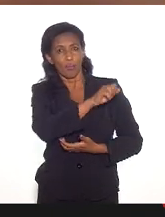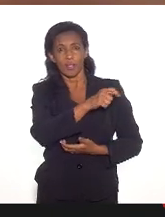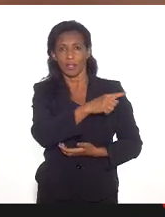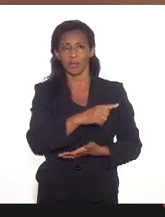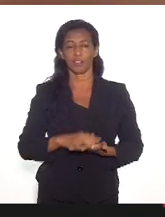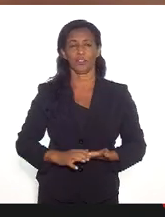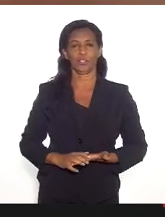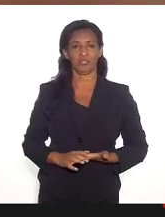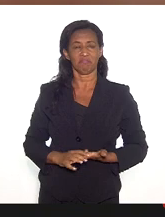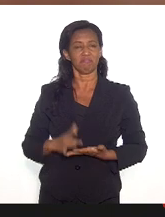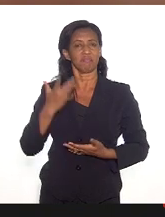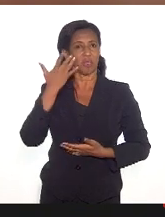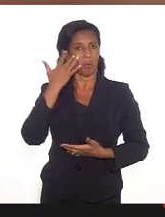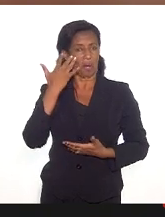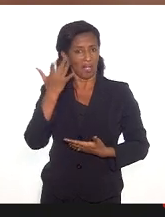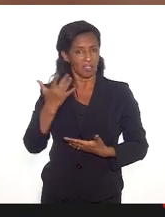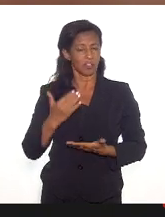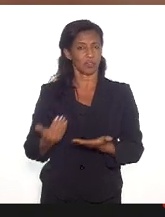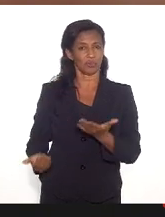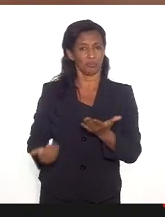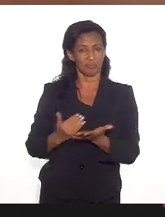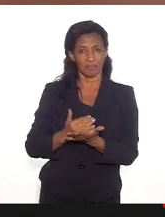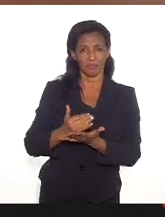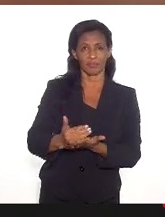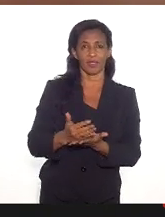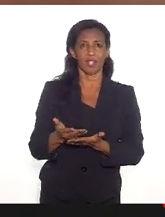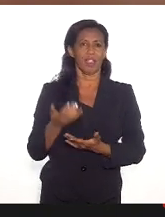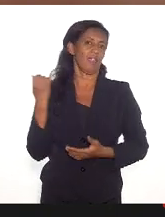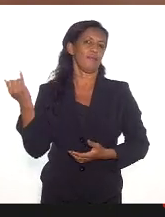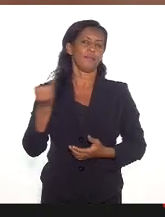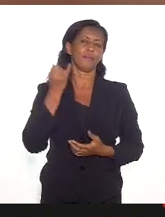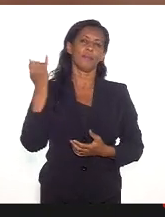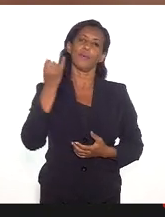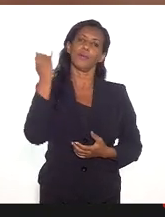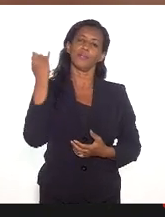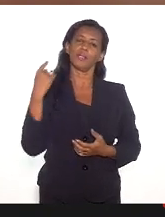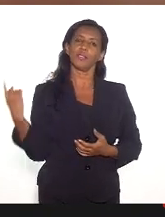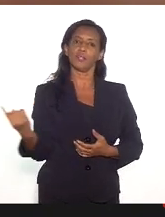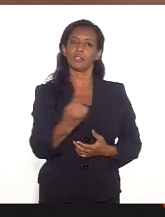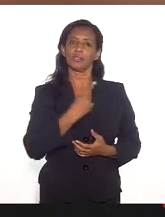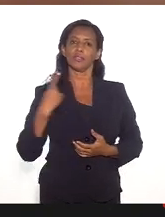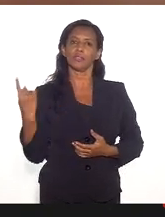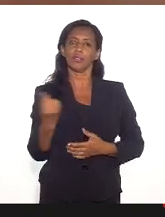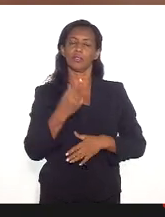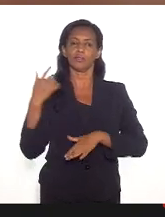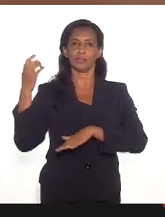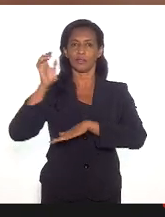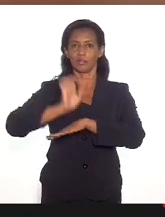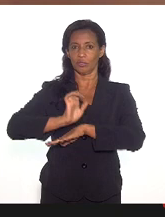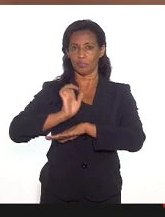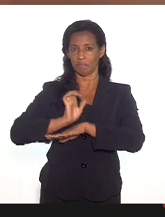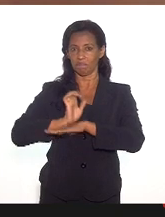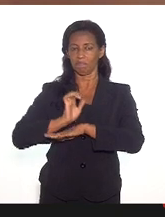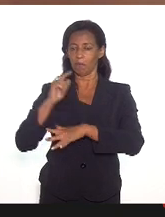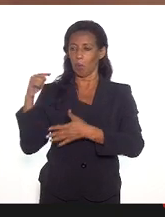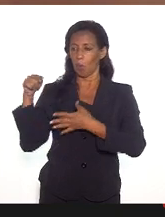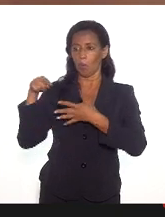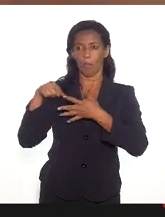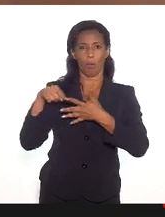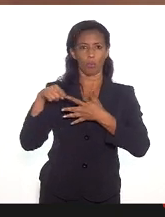que essa iniciativa é extremamente importante para o nosso Estado. Um